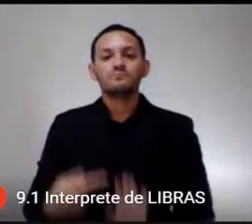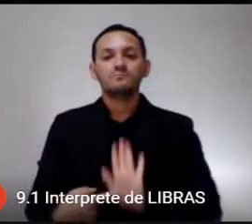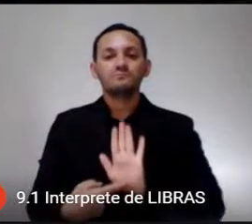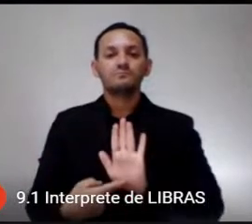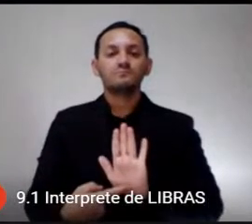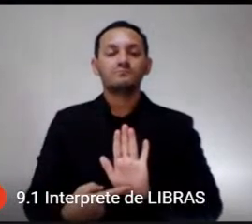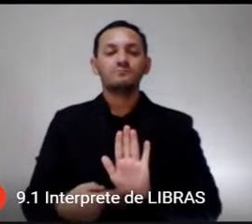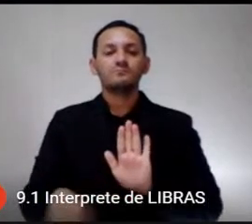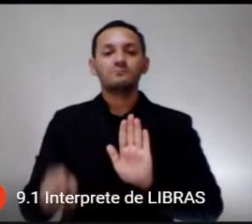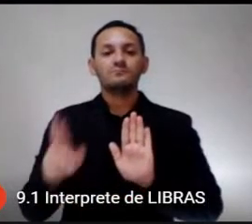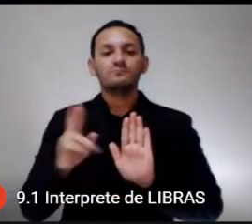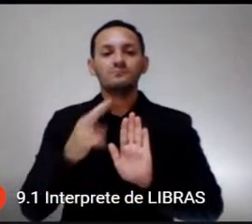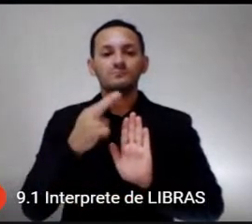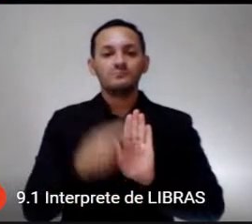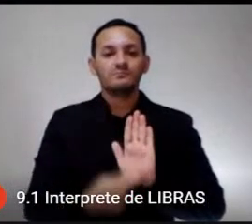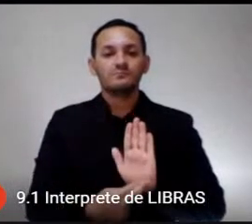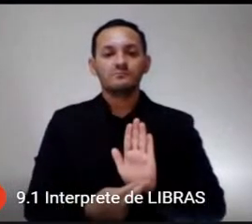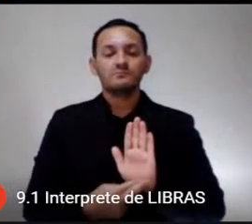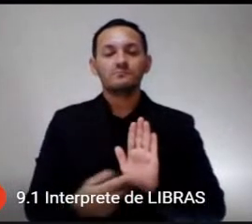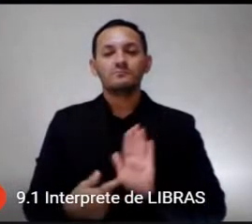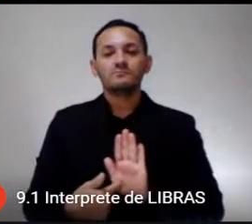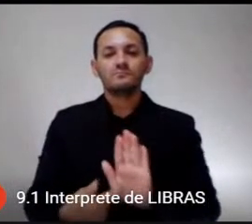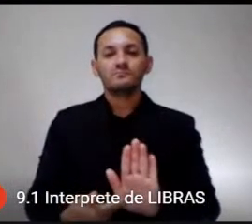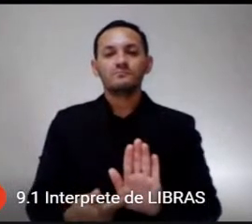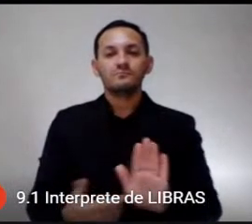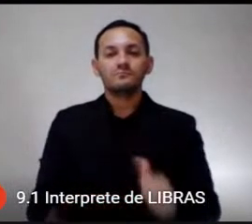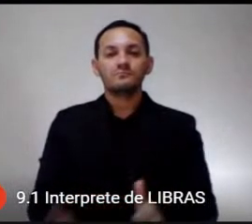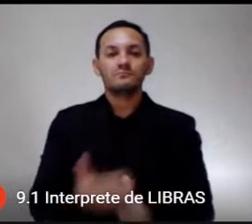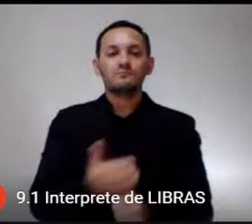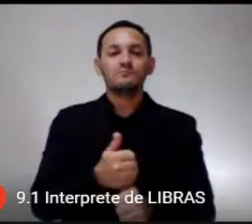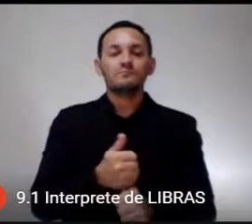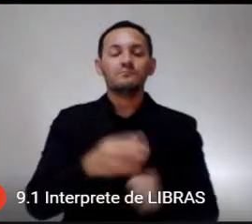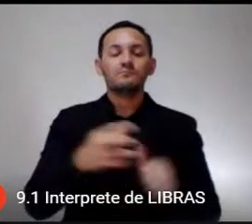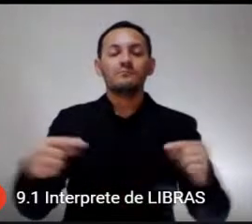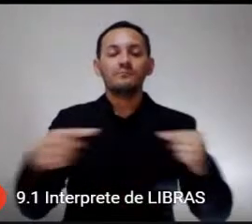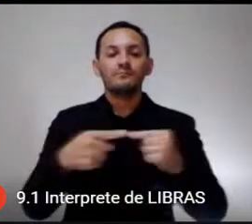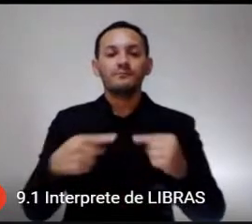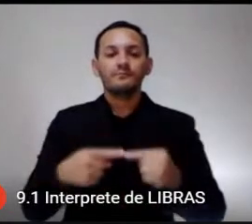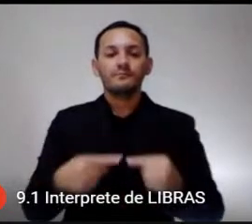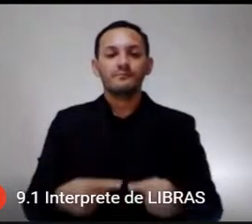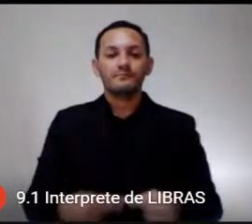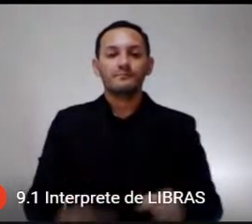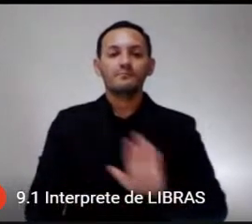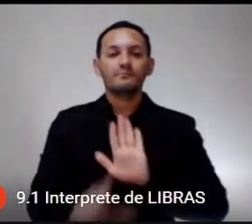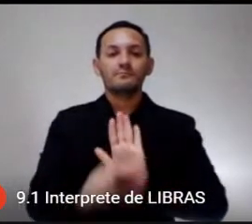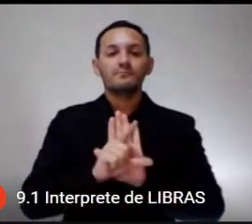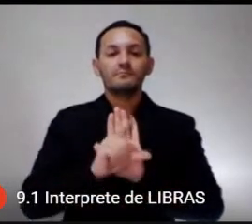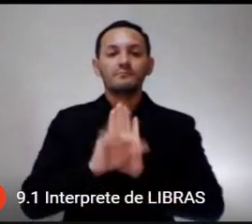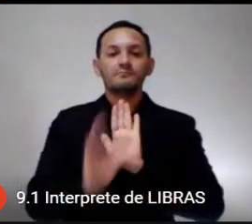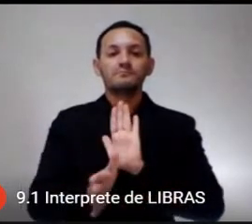essa resolução, ela simplesmente transcreve ipsis literis o que já está previsto na lei.